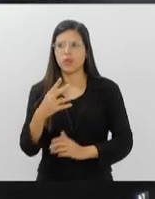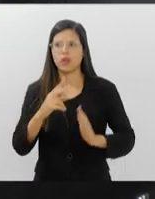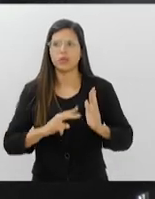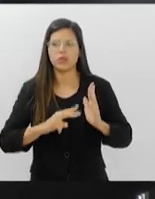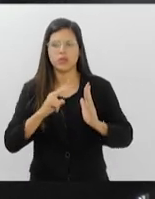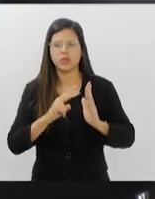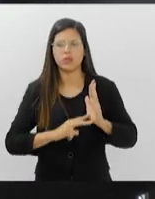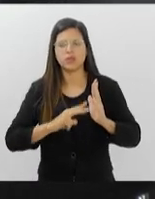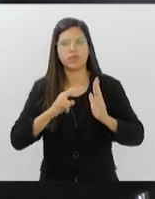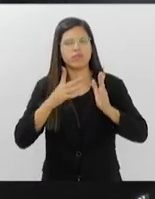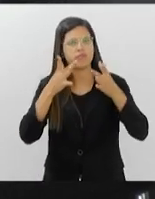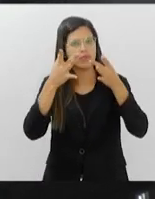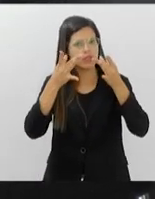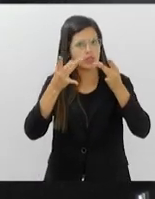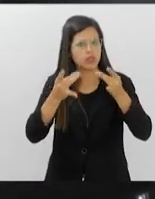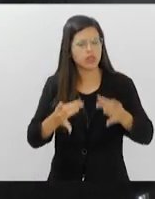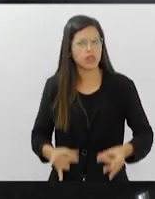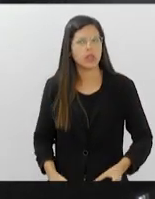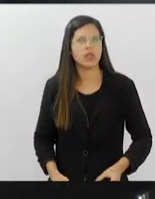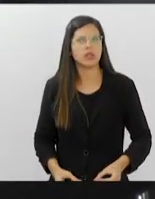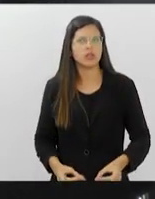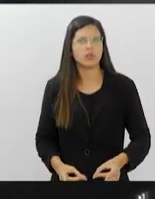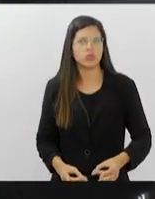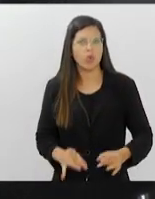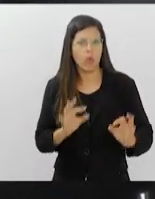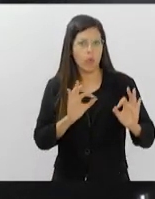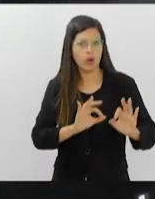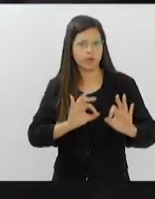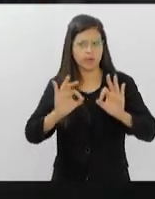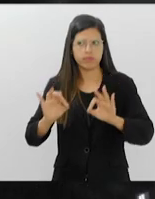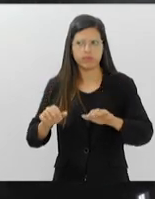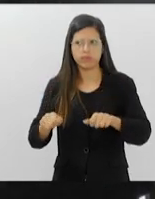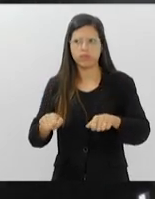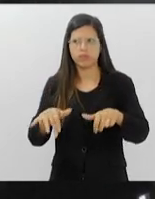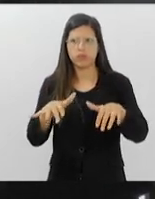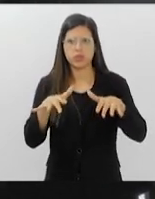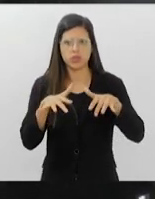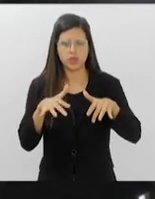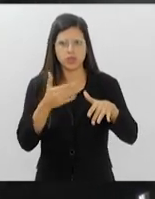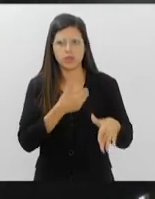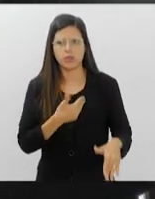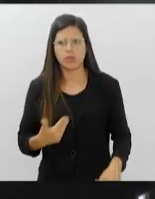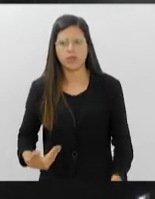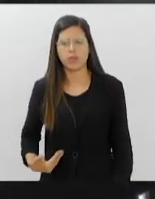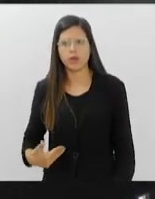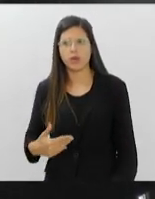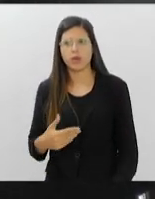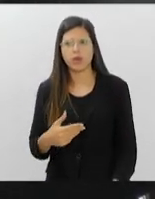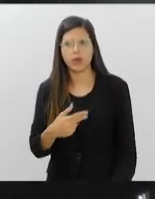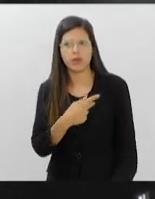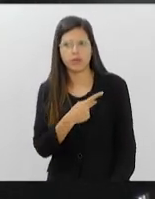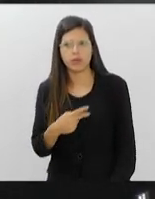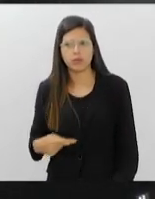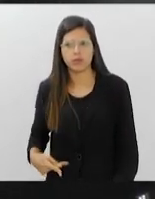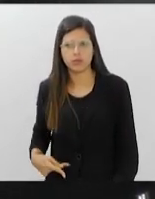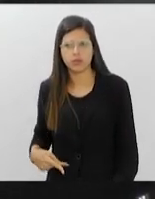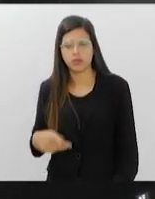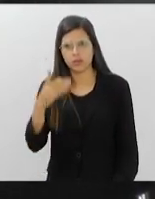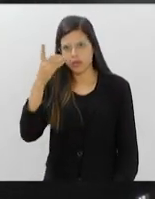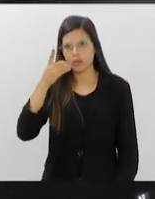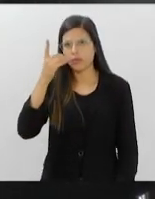eu assisti a audiência pública presidida pelo deputado Librelon,